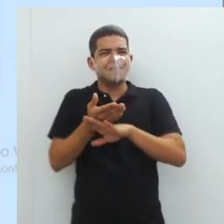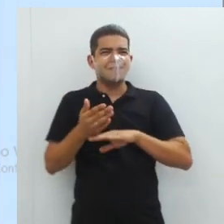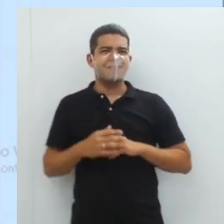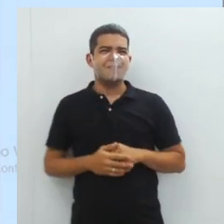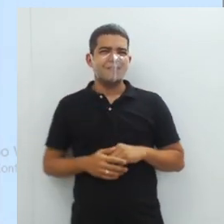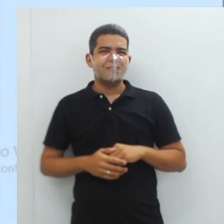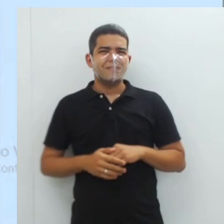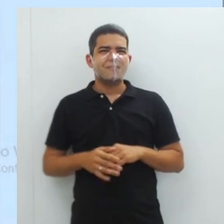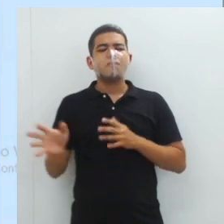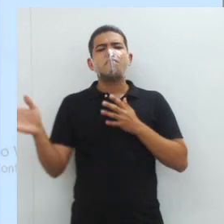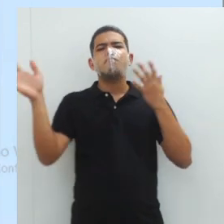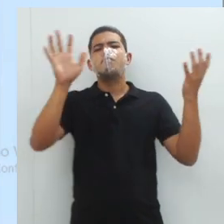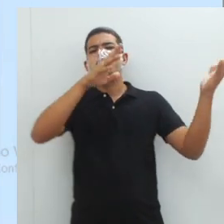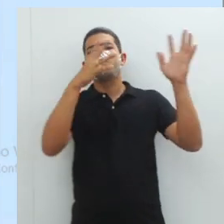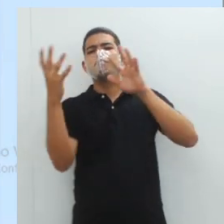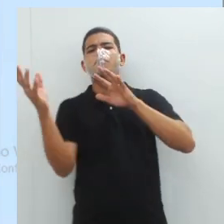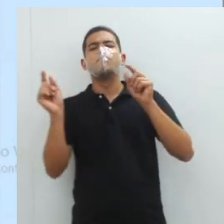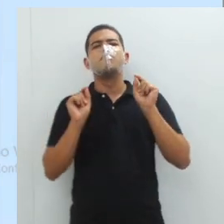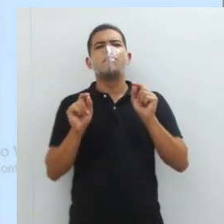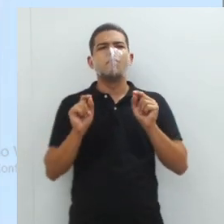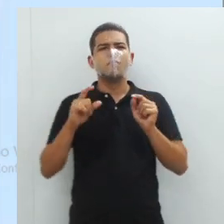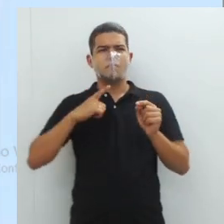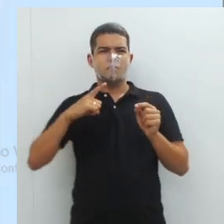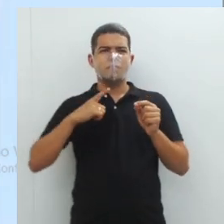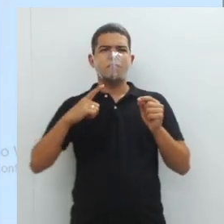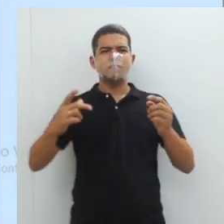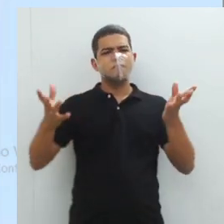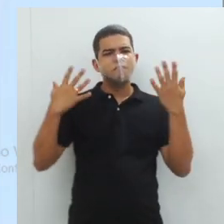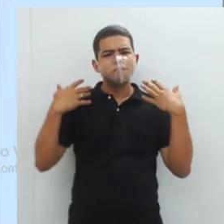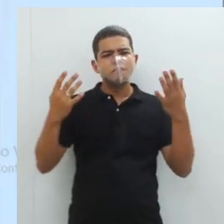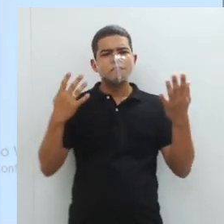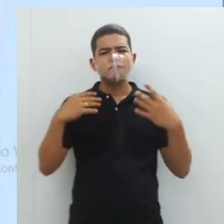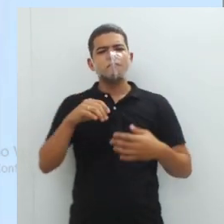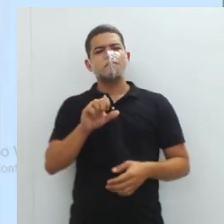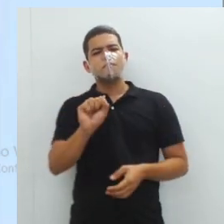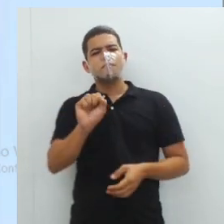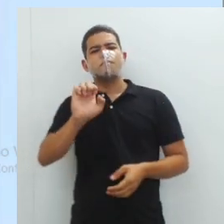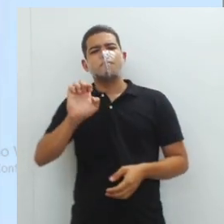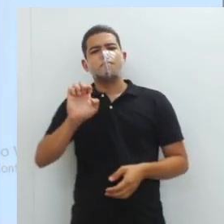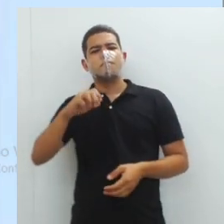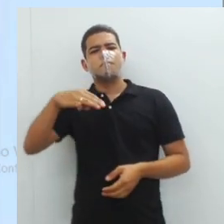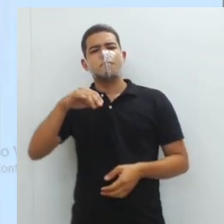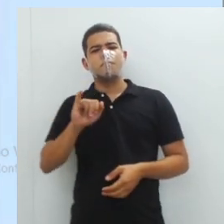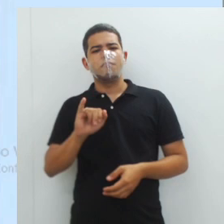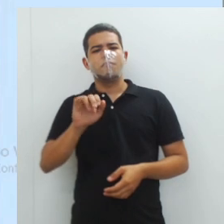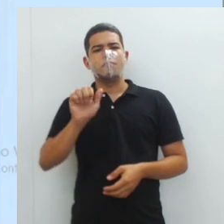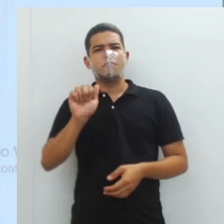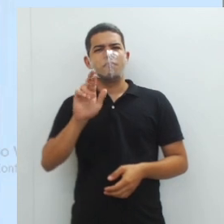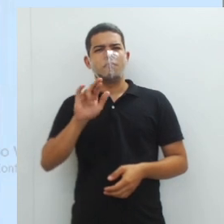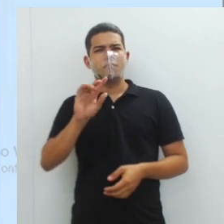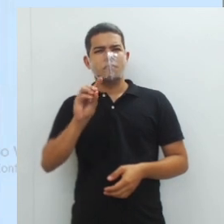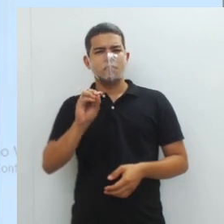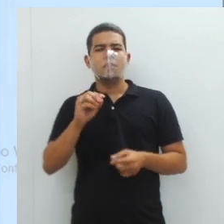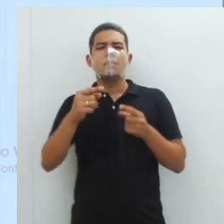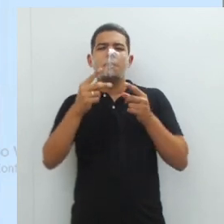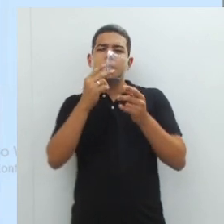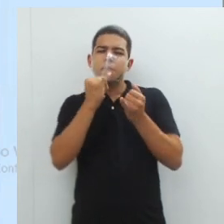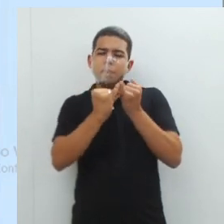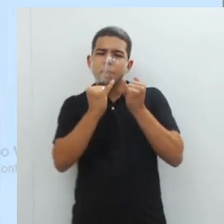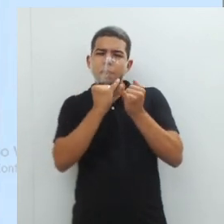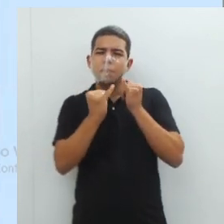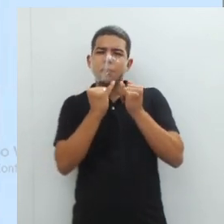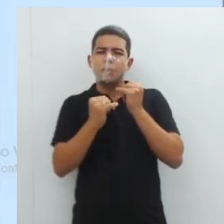E o clima da região é um clima tropical semiárido, ou seja, se assemelha um pouco ao clima do deserto.